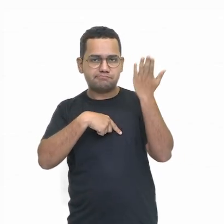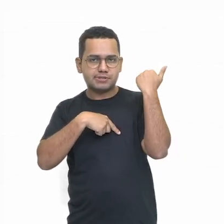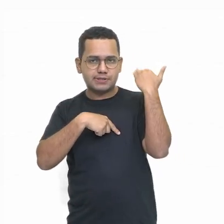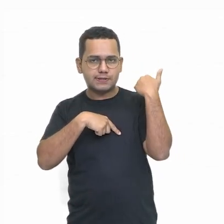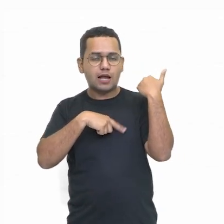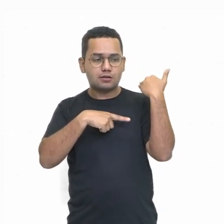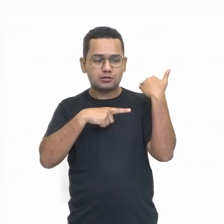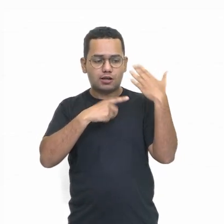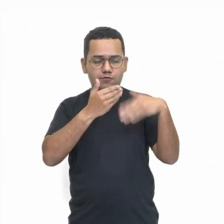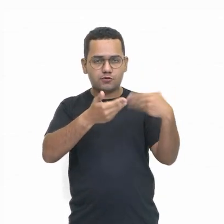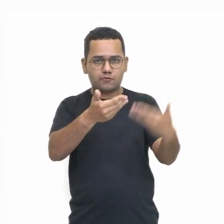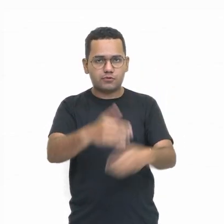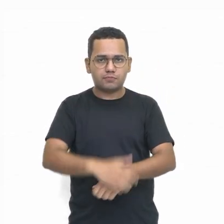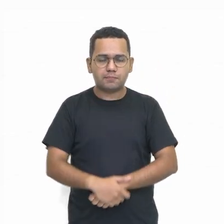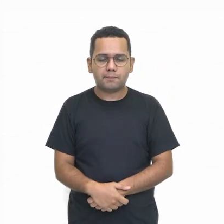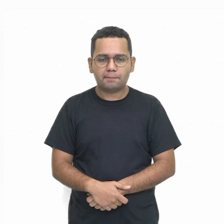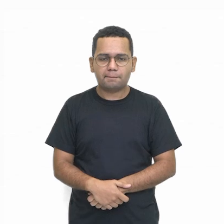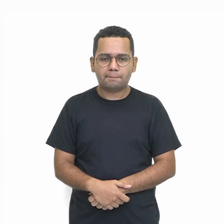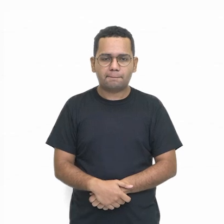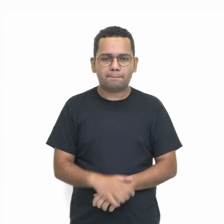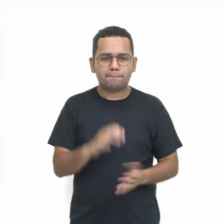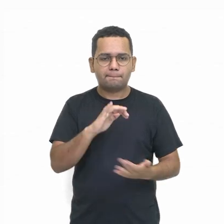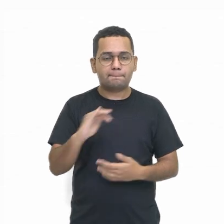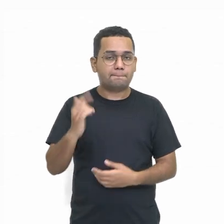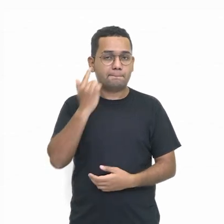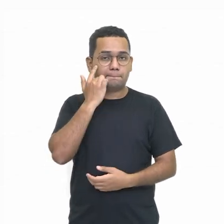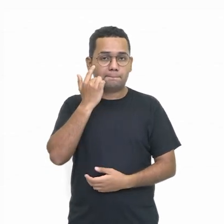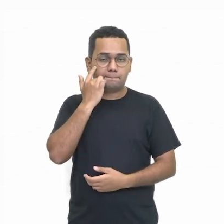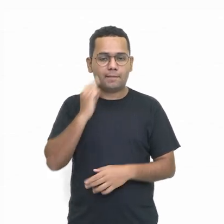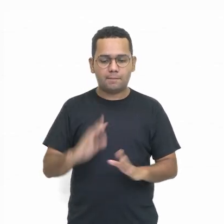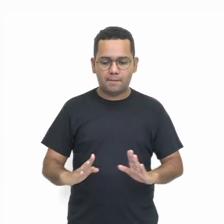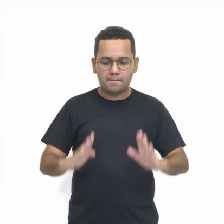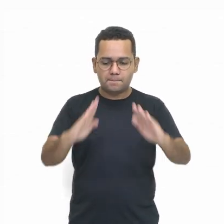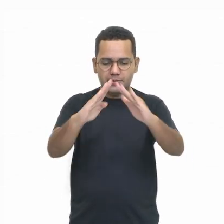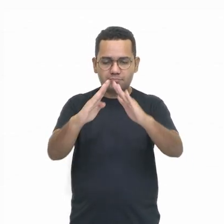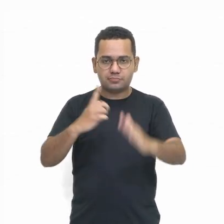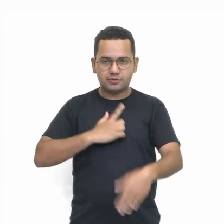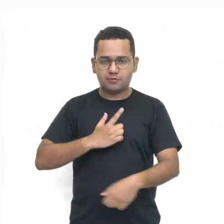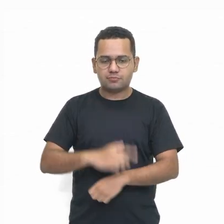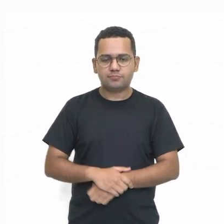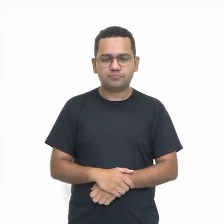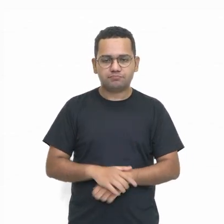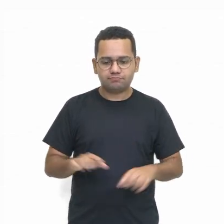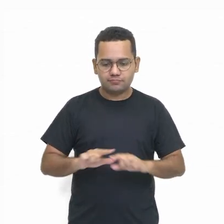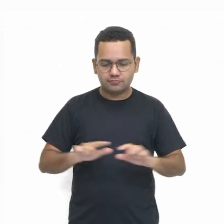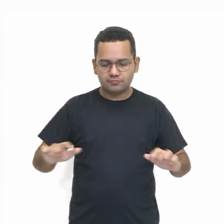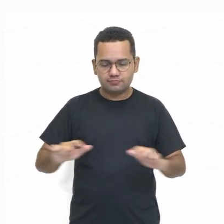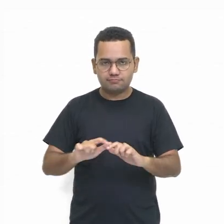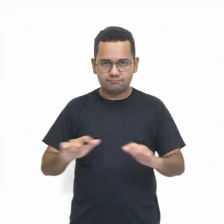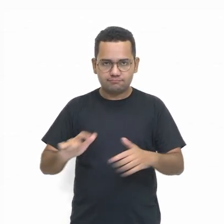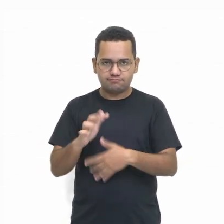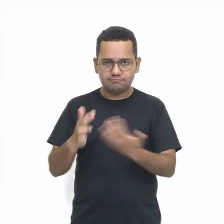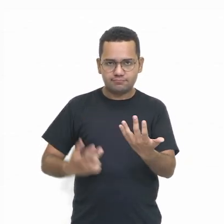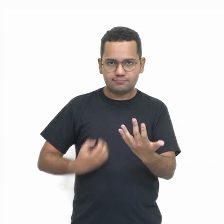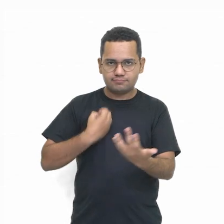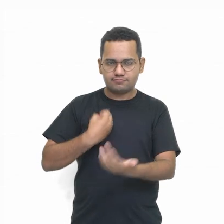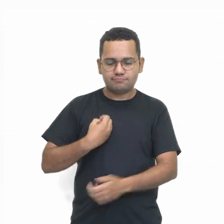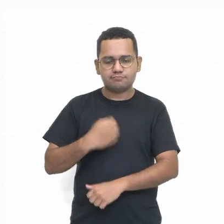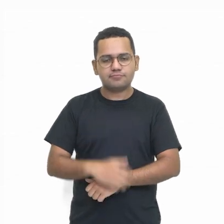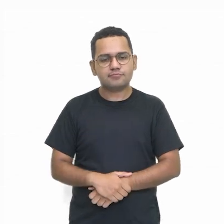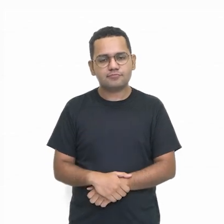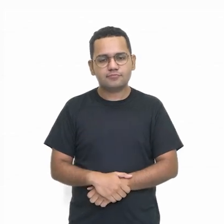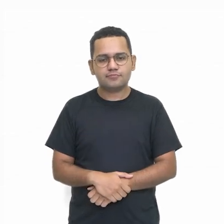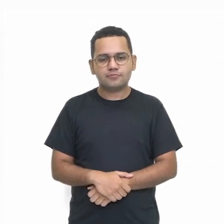de parentesco evolutivo. E aí nós temos aquela pirâmide onde a base é a espécie, ou seja,